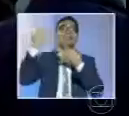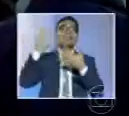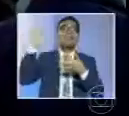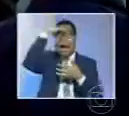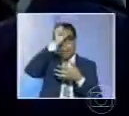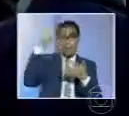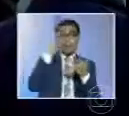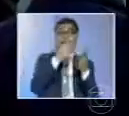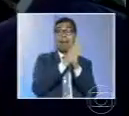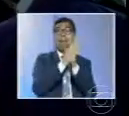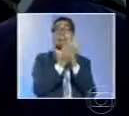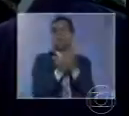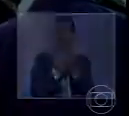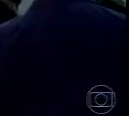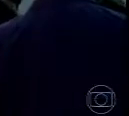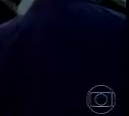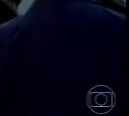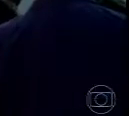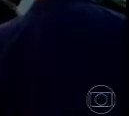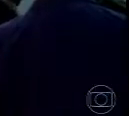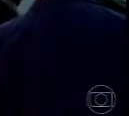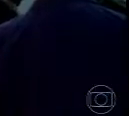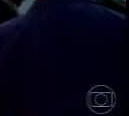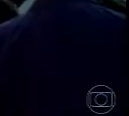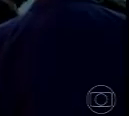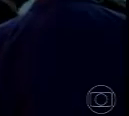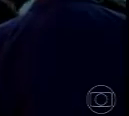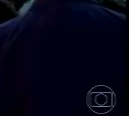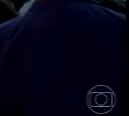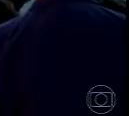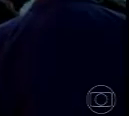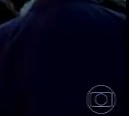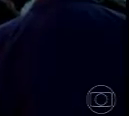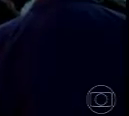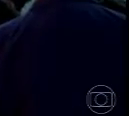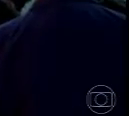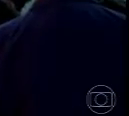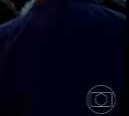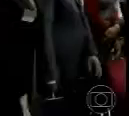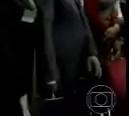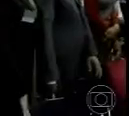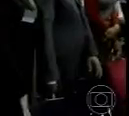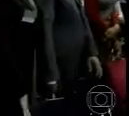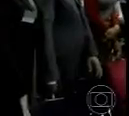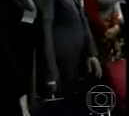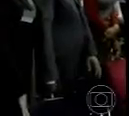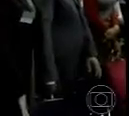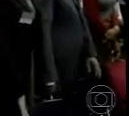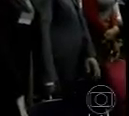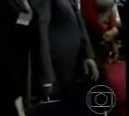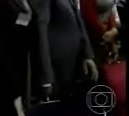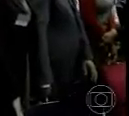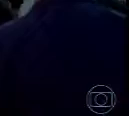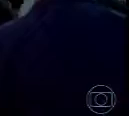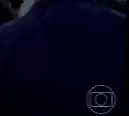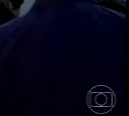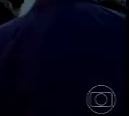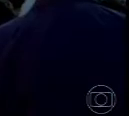Aprendem a palavra. Para que realmente possamos depois pôr em prática qualquer conselho que venha